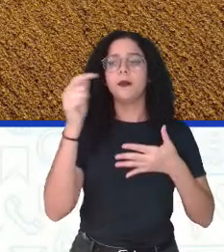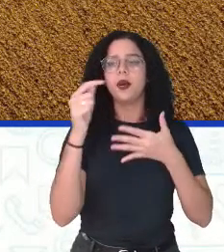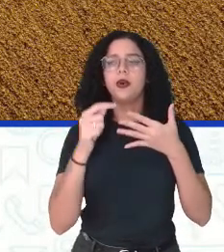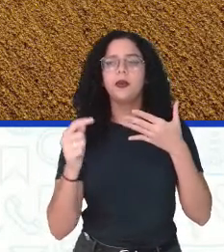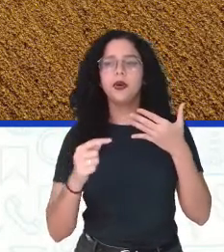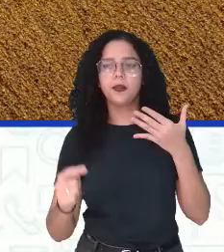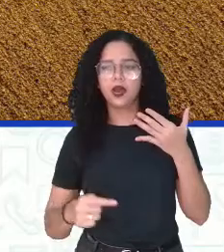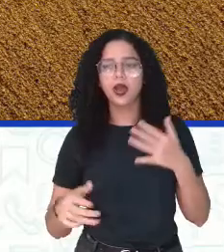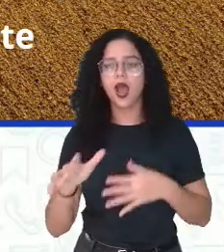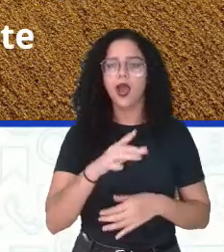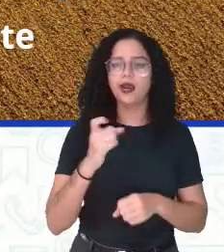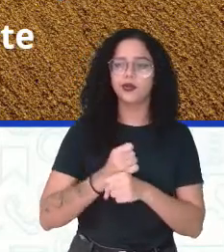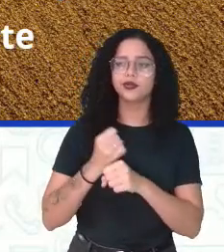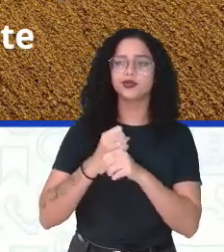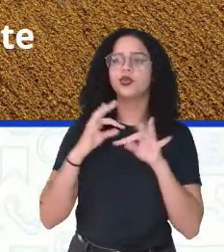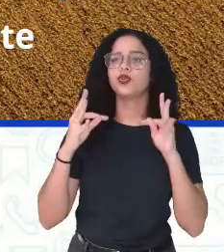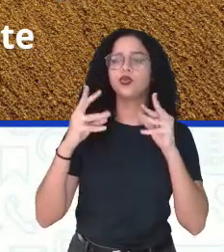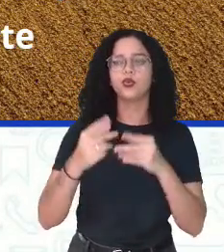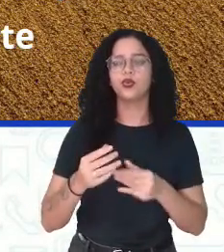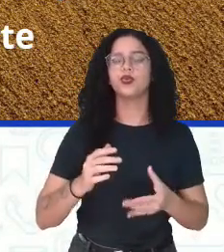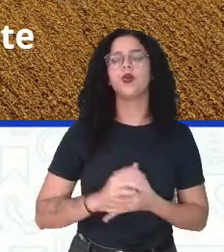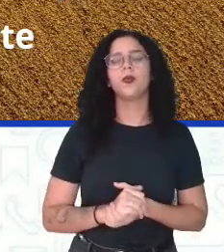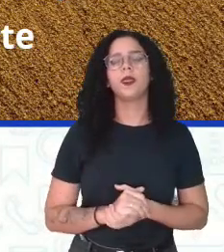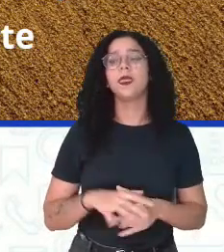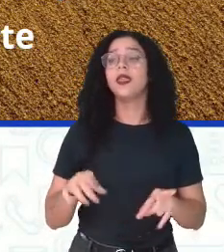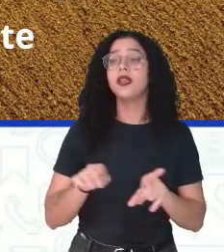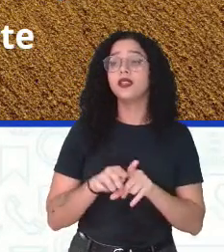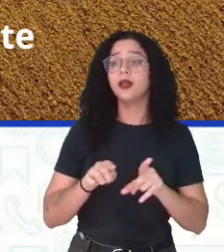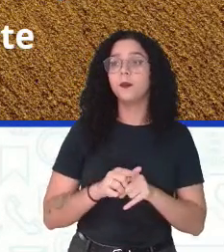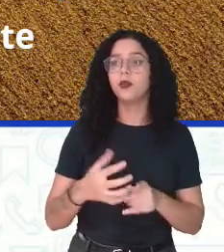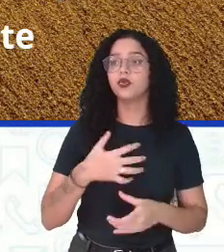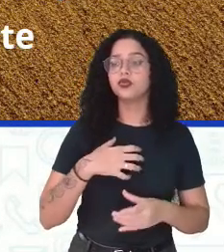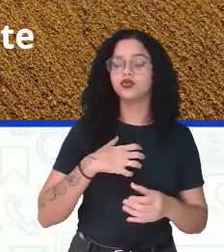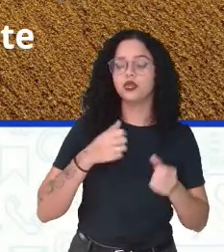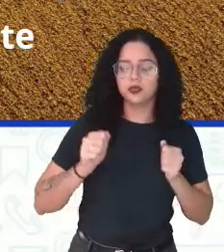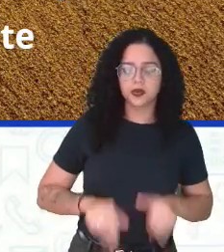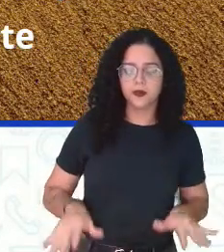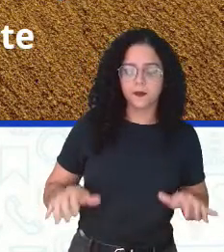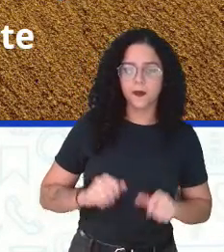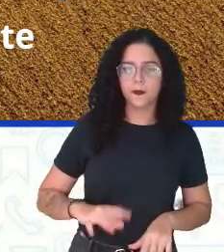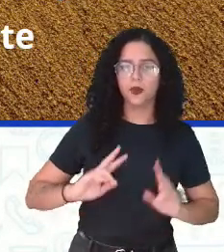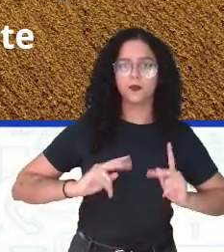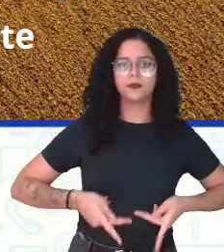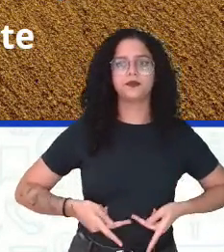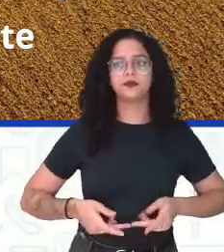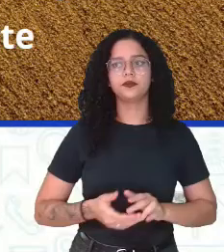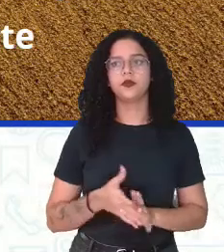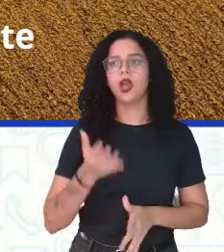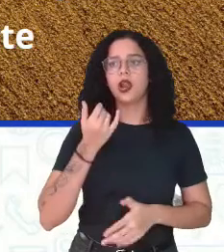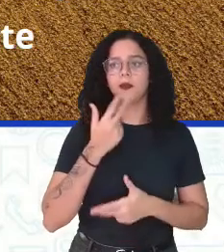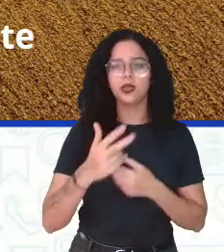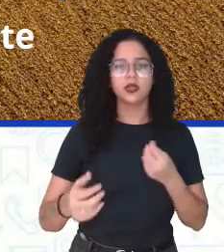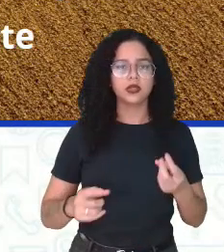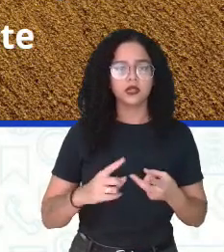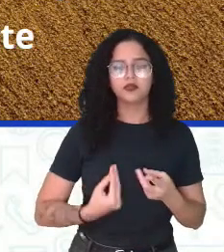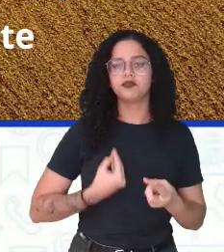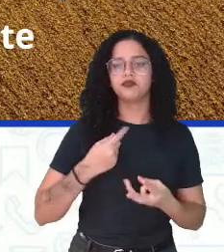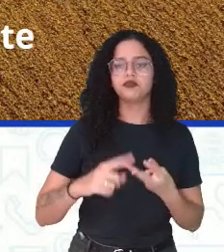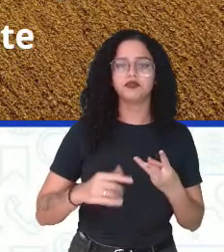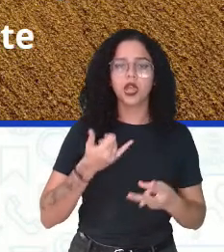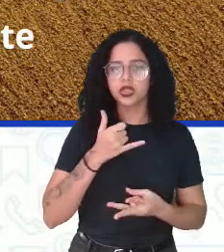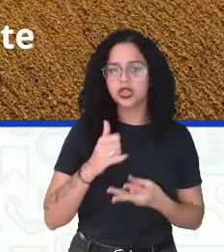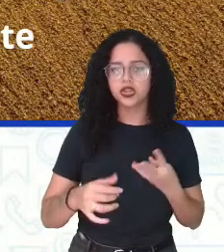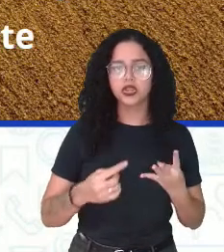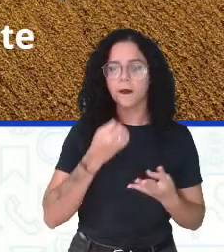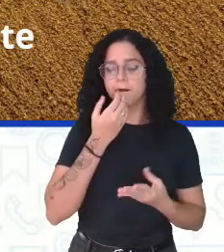florestas, áreas construídas, tudo isso, e também as formas de consumo do ser humano, alimentação, habitação,